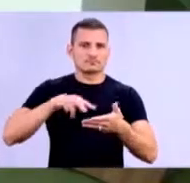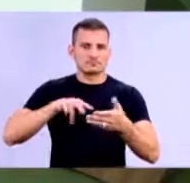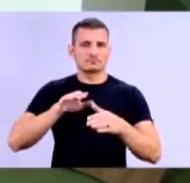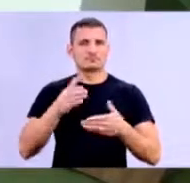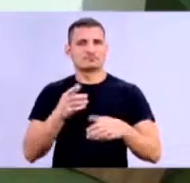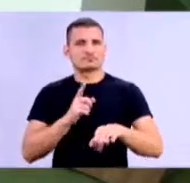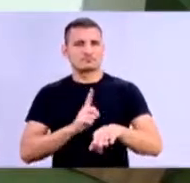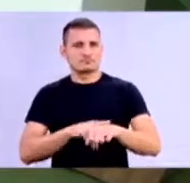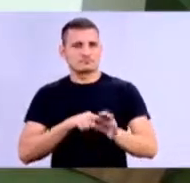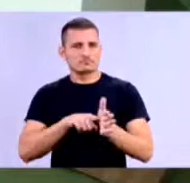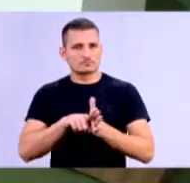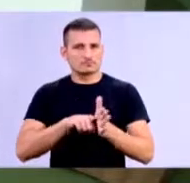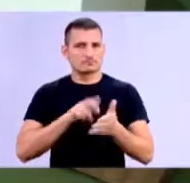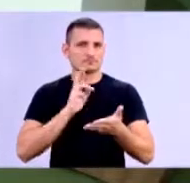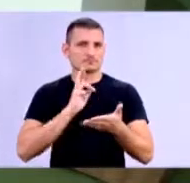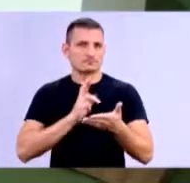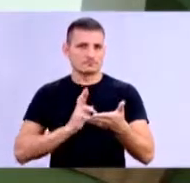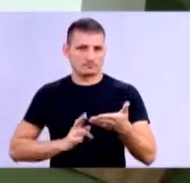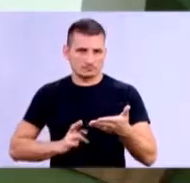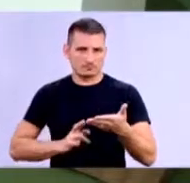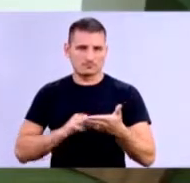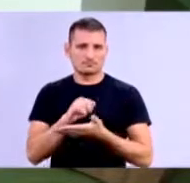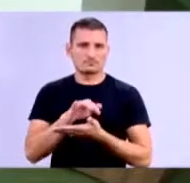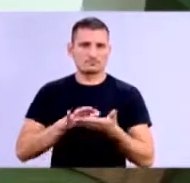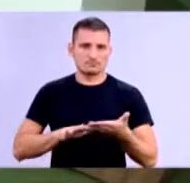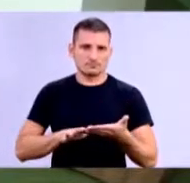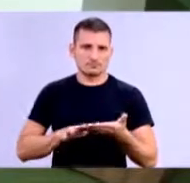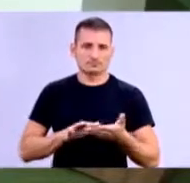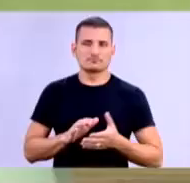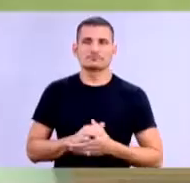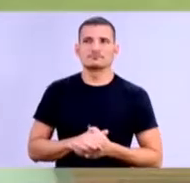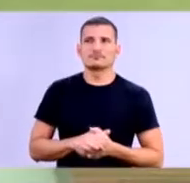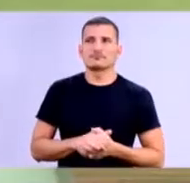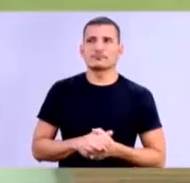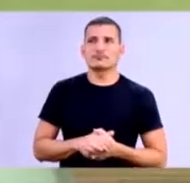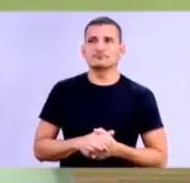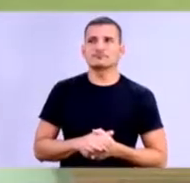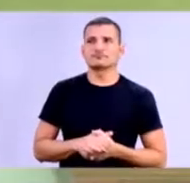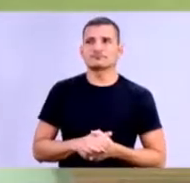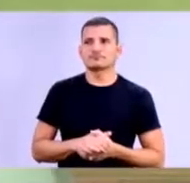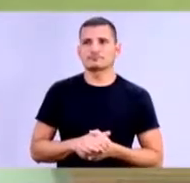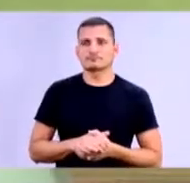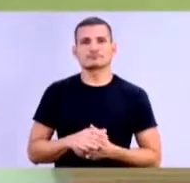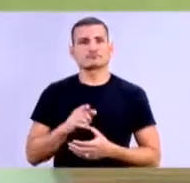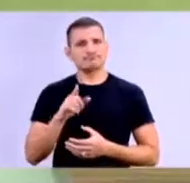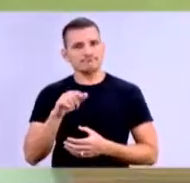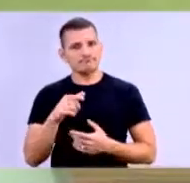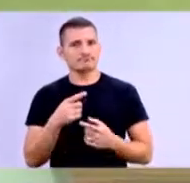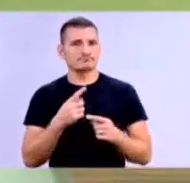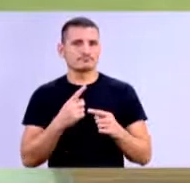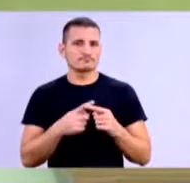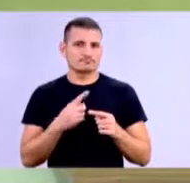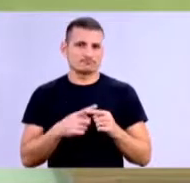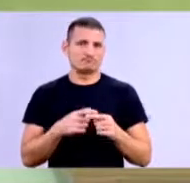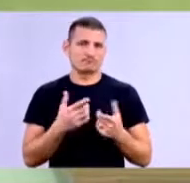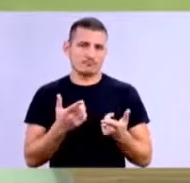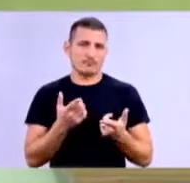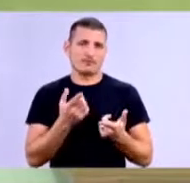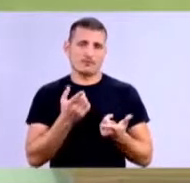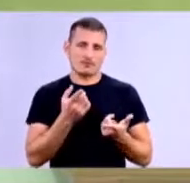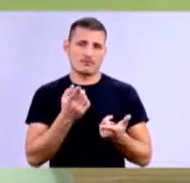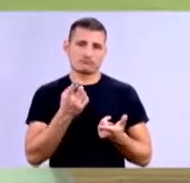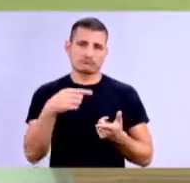para pesquisar, responder as atividades, não é assim? É assim, porque nosso público, em sua maioria, é um público que